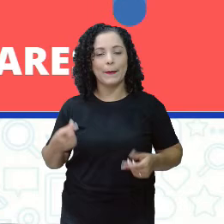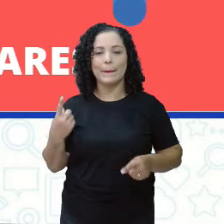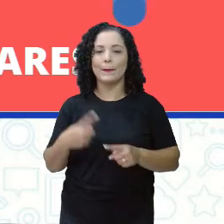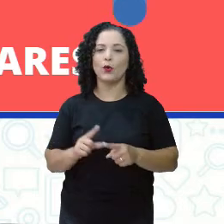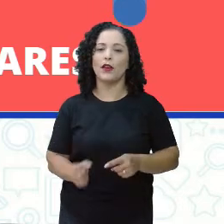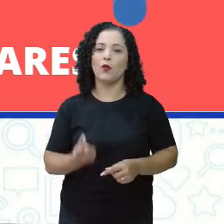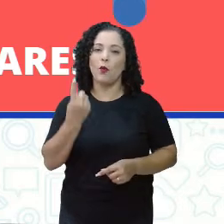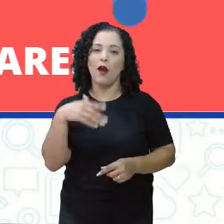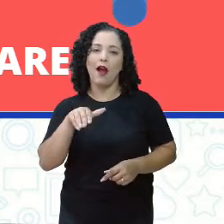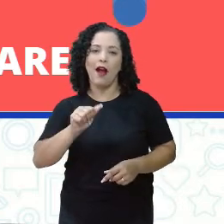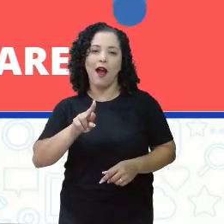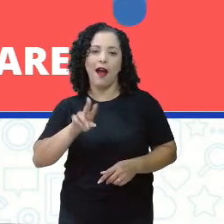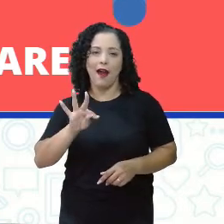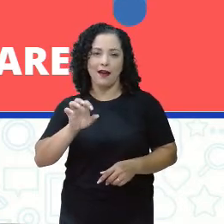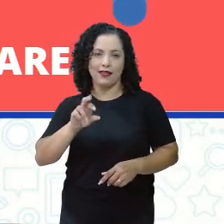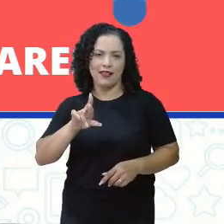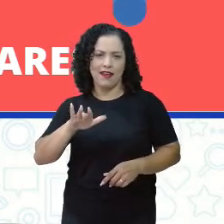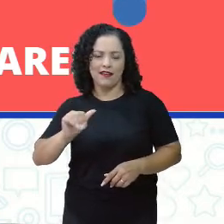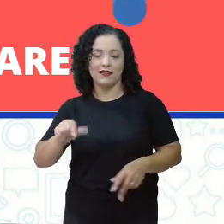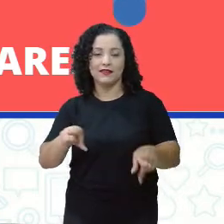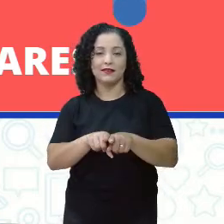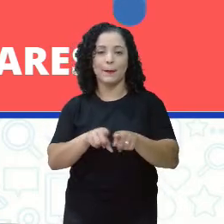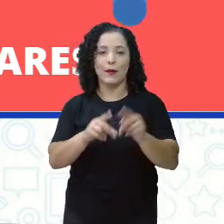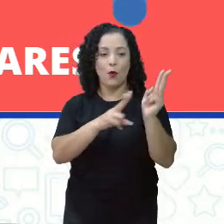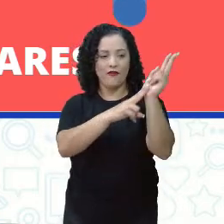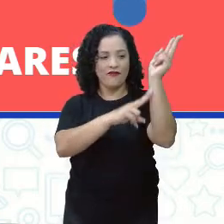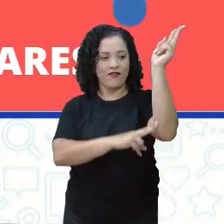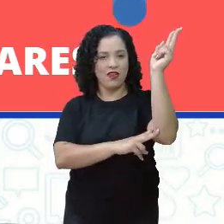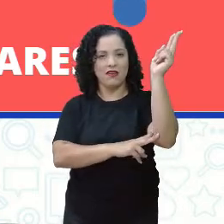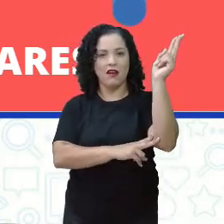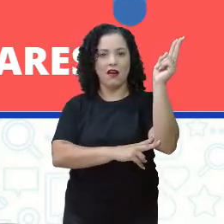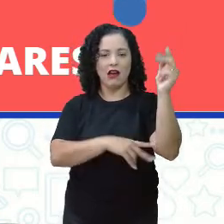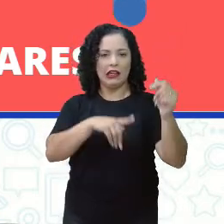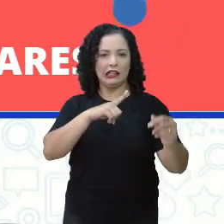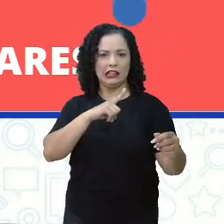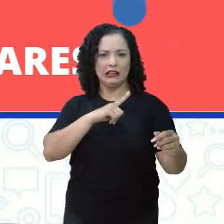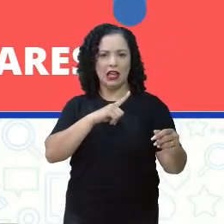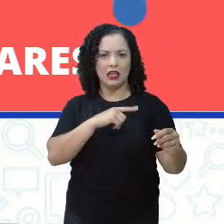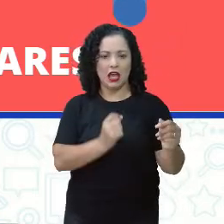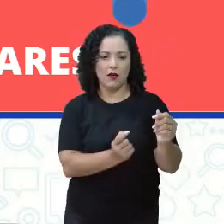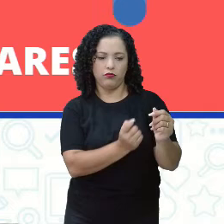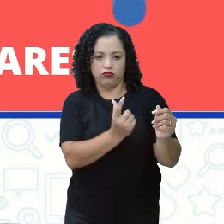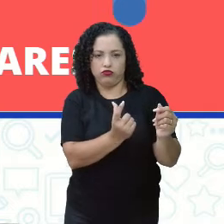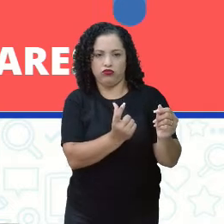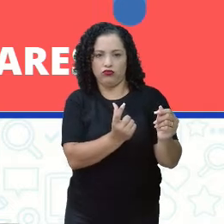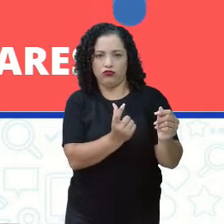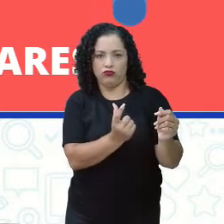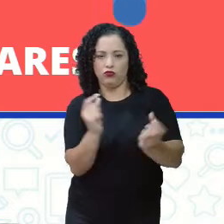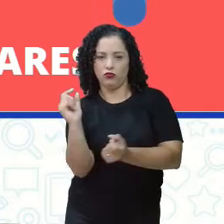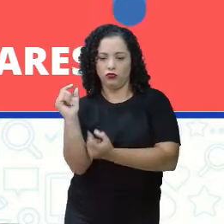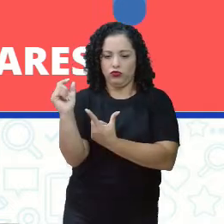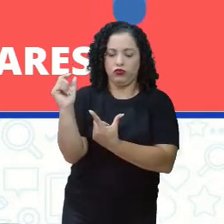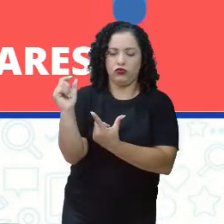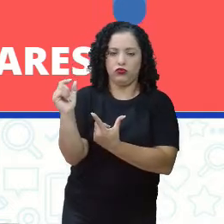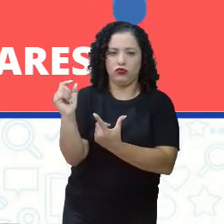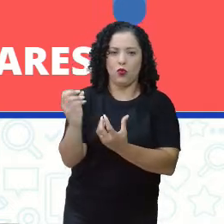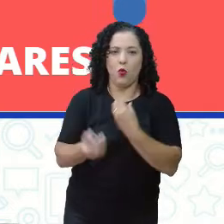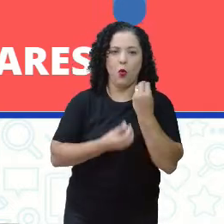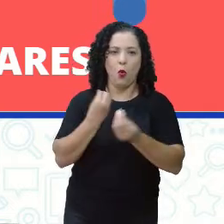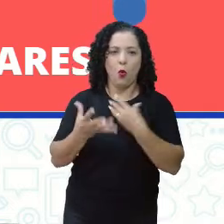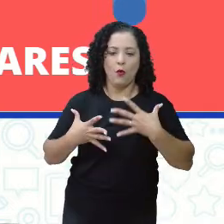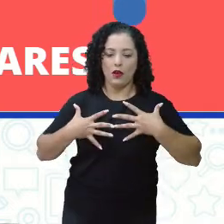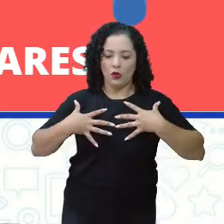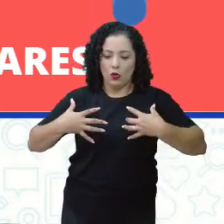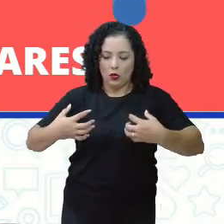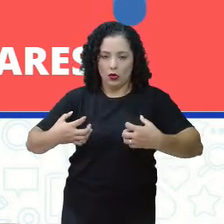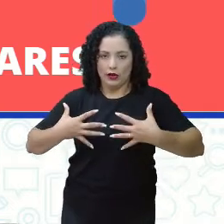né? Uma artéria e uma veia que tem uma dimensão, que tem uma espessura maior, não teria como irrigar um tecido. Então,